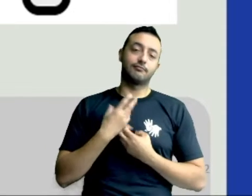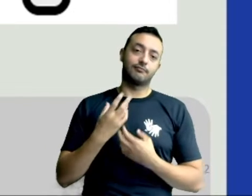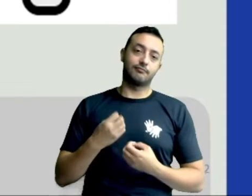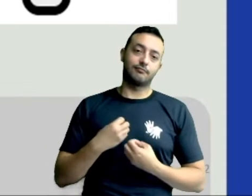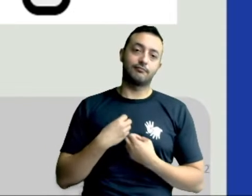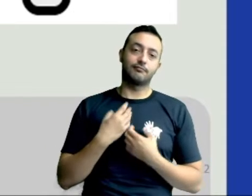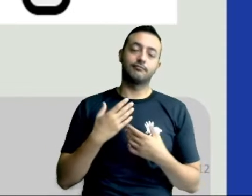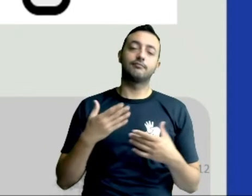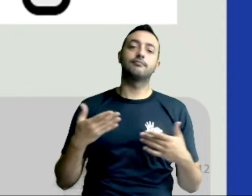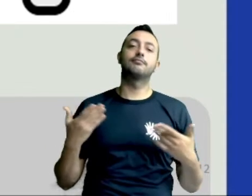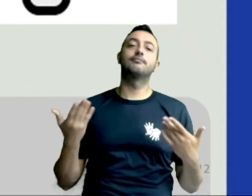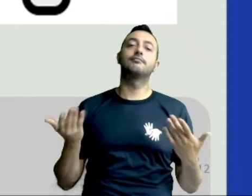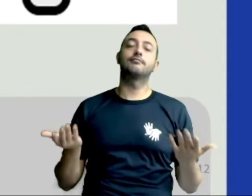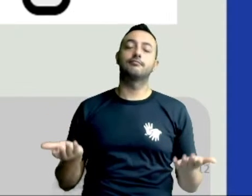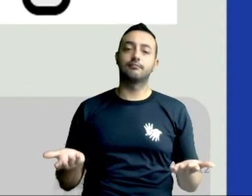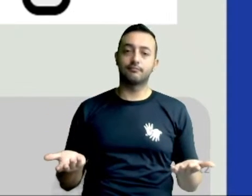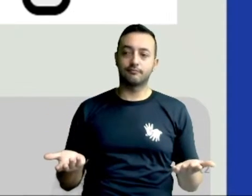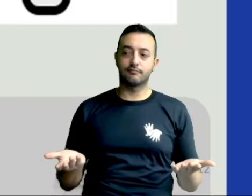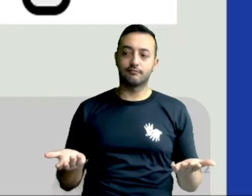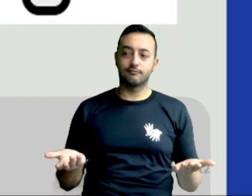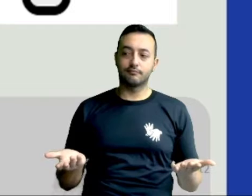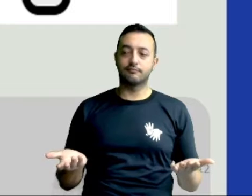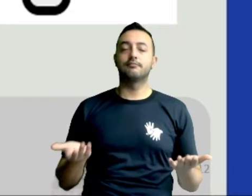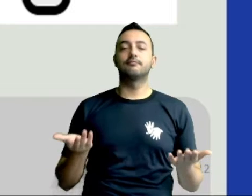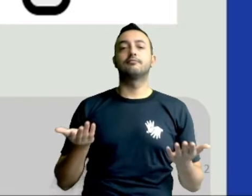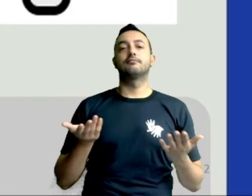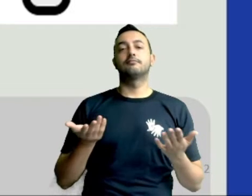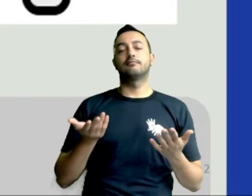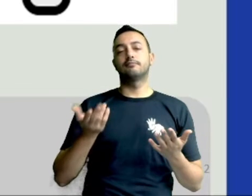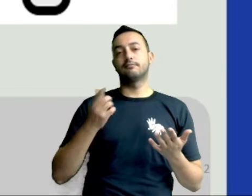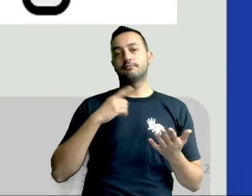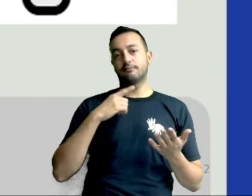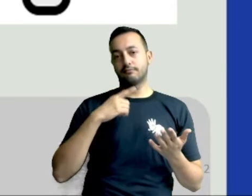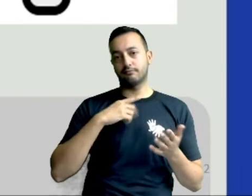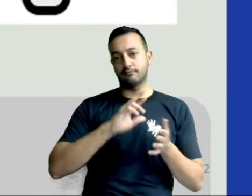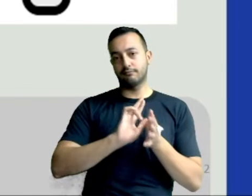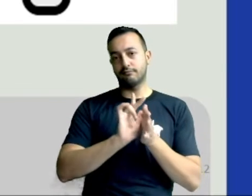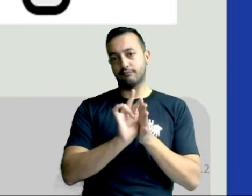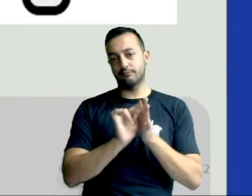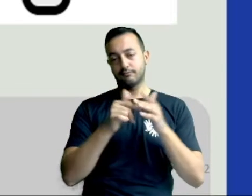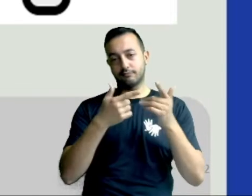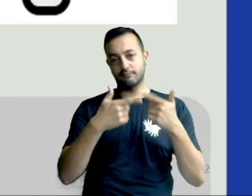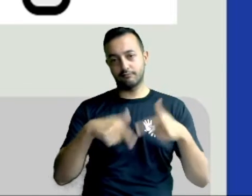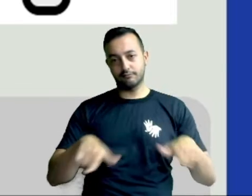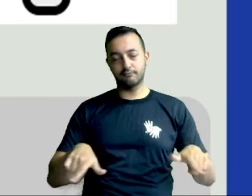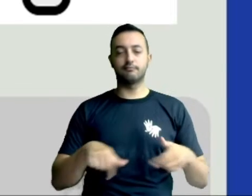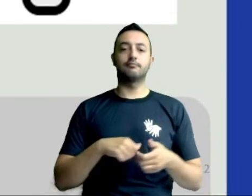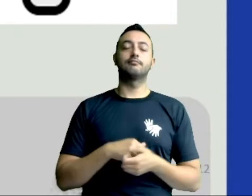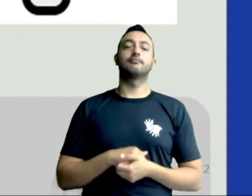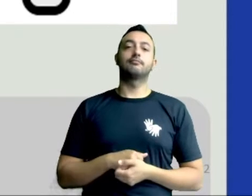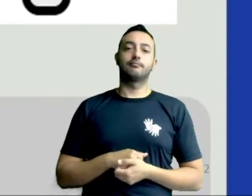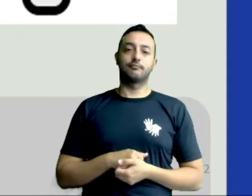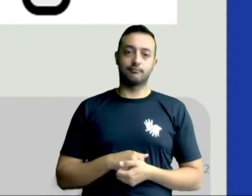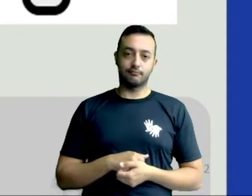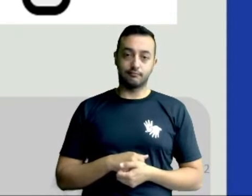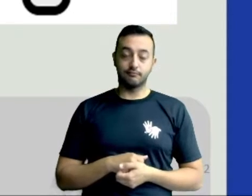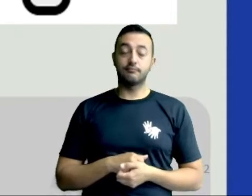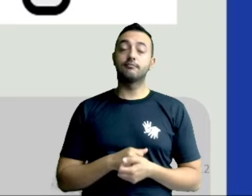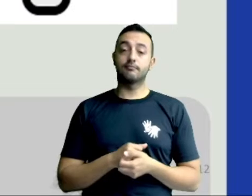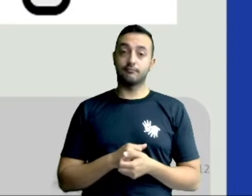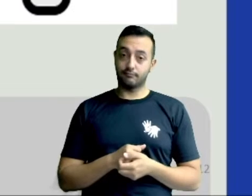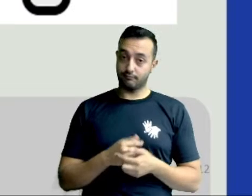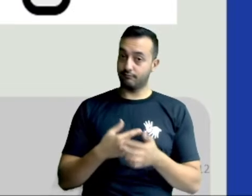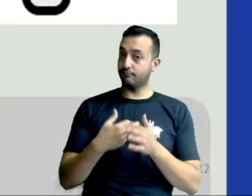poesias. E qual seria essa, professor? As figuras de linguagem. São dos